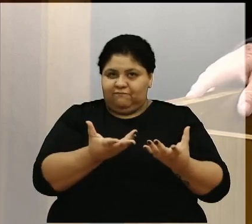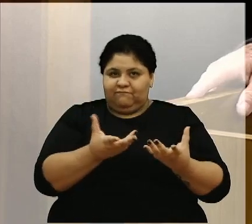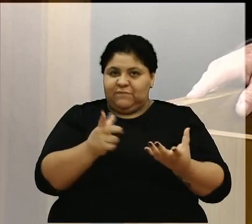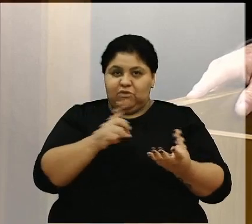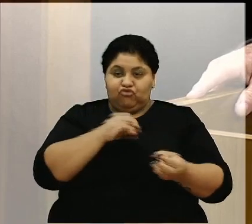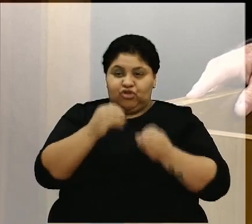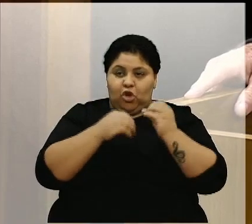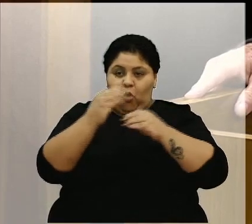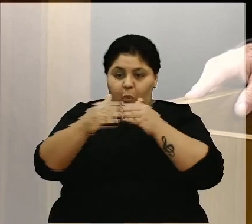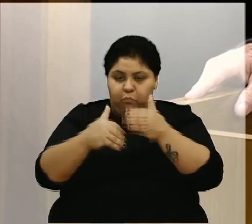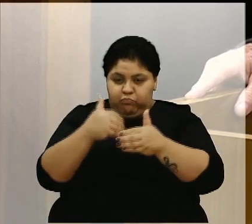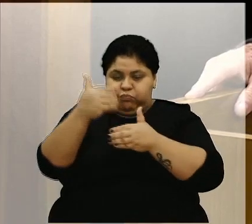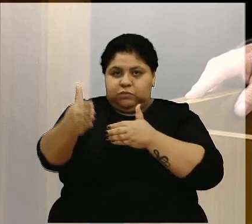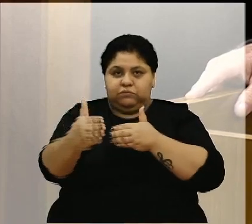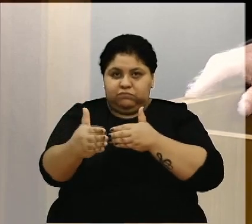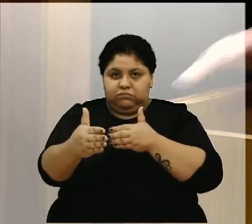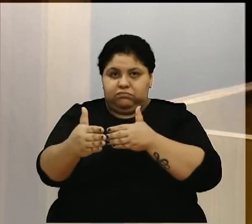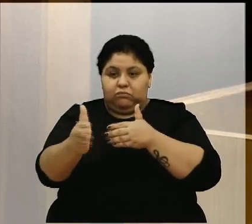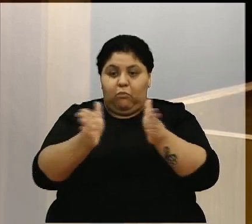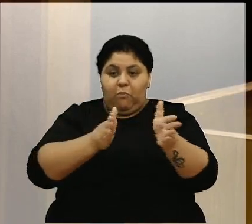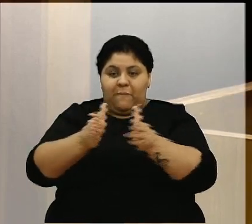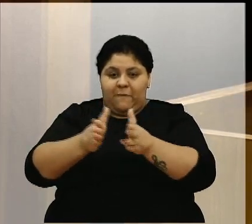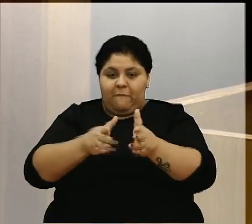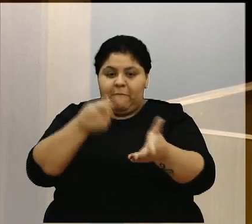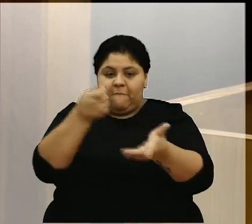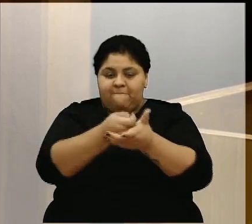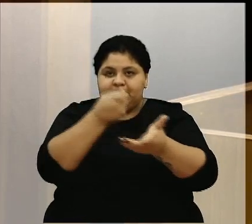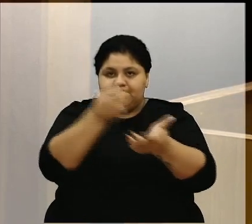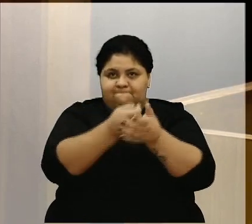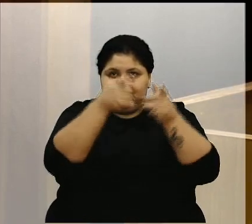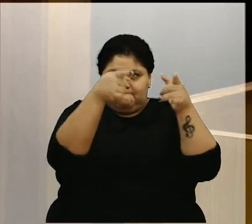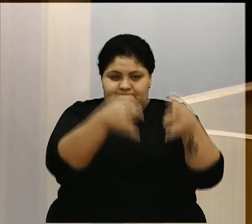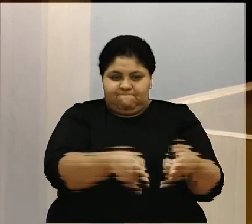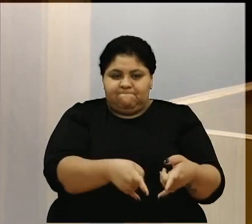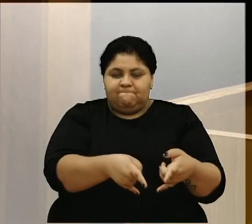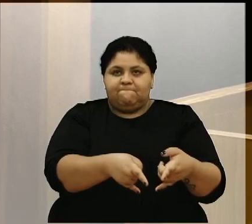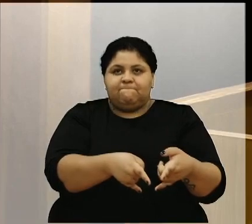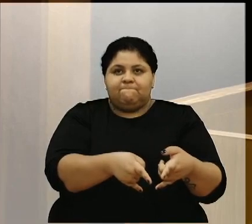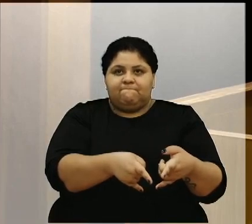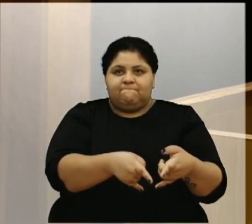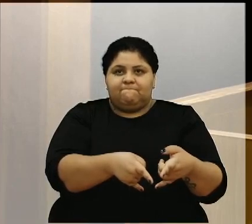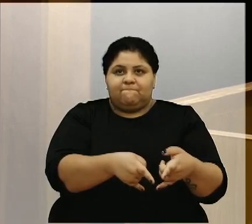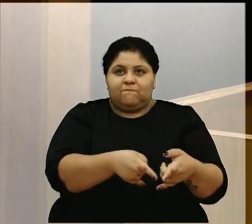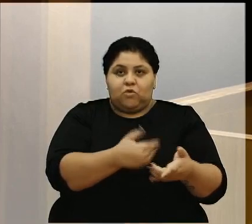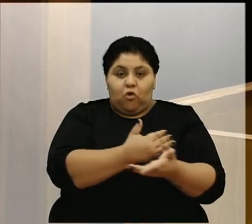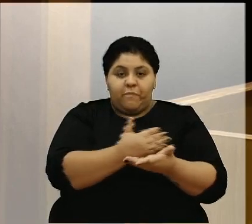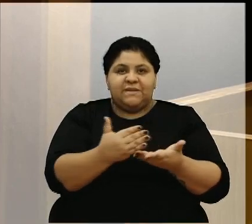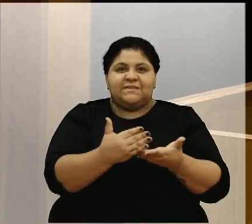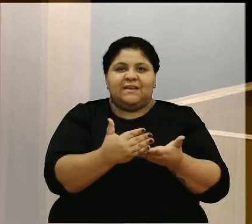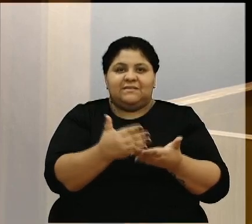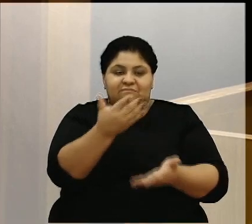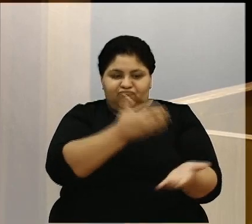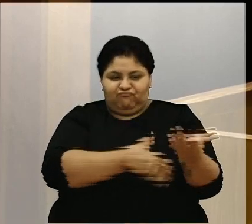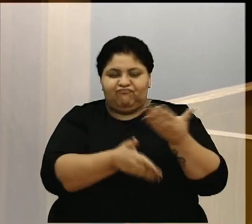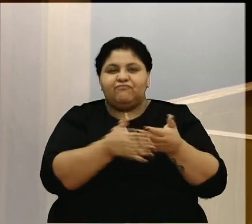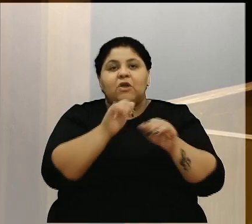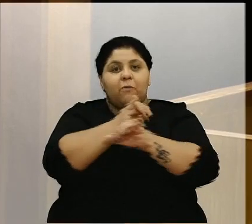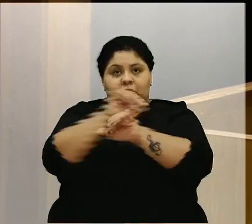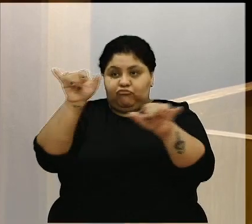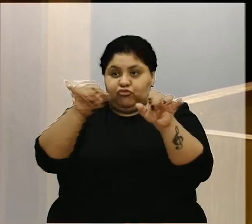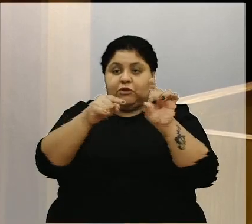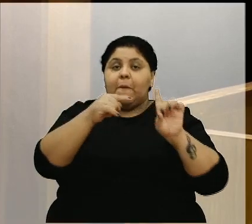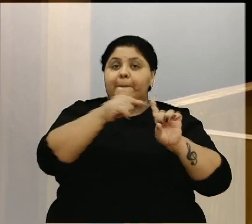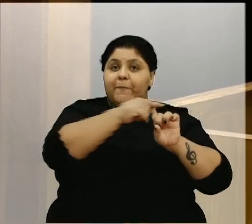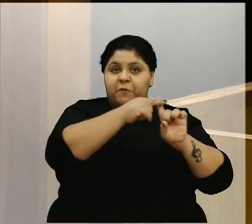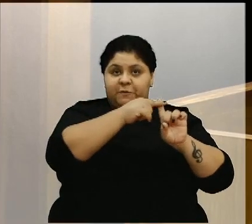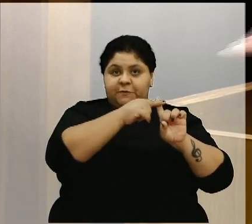inadiável essa luta para que os leitos fossem colocados em funcionamento. Então é uma notícia positiva.